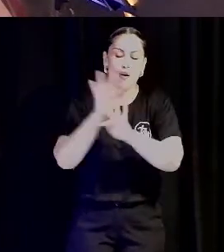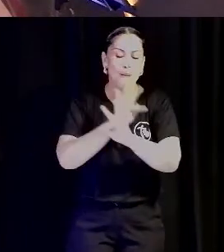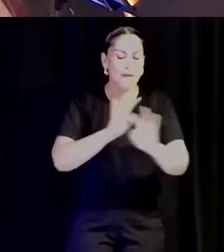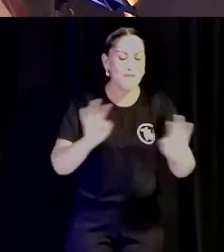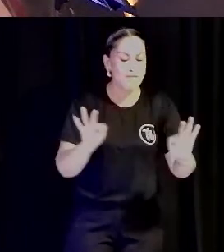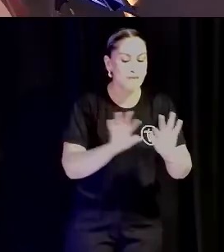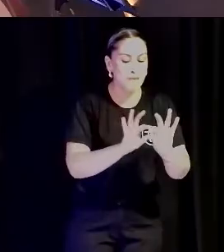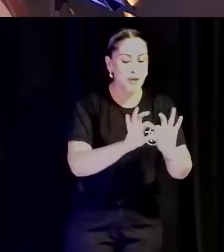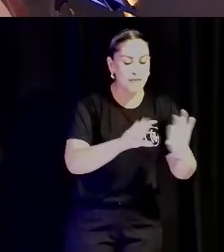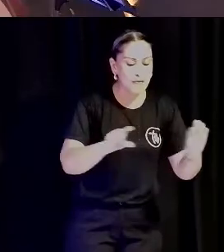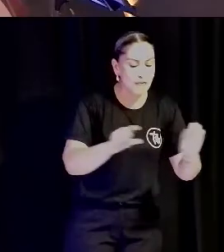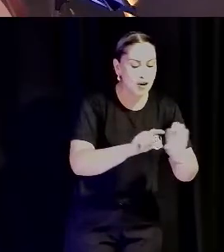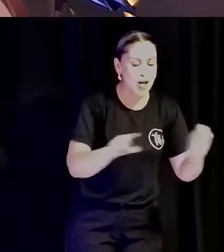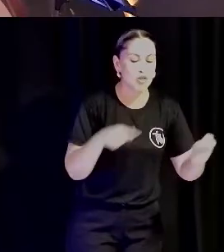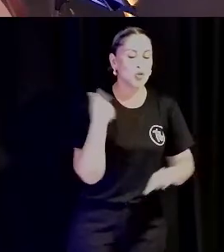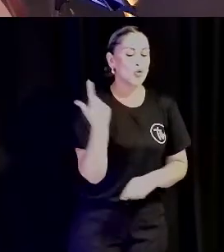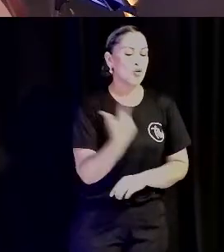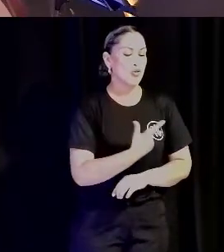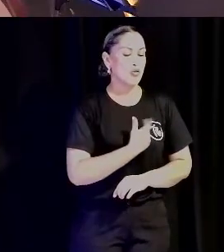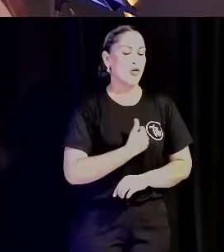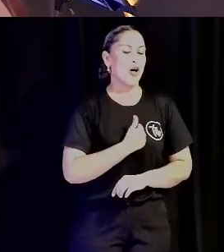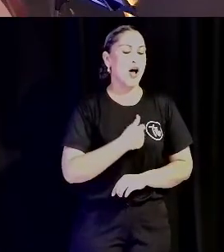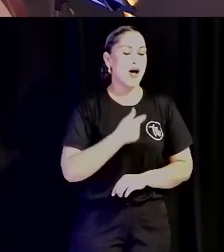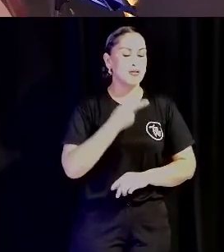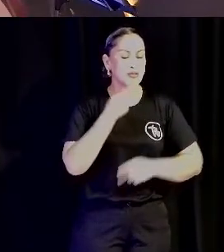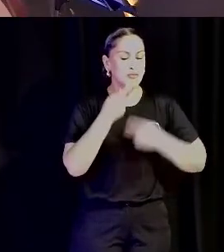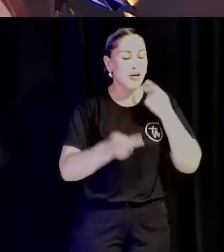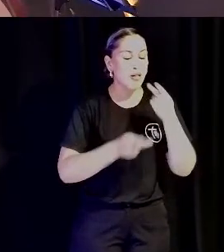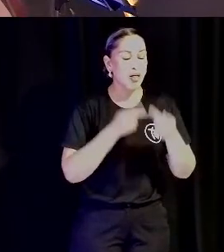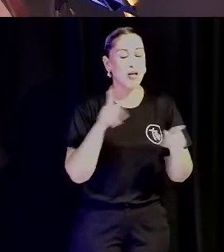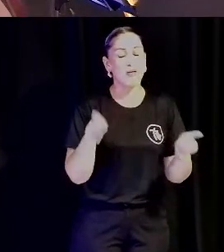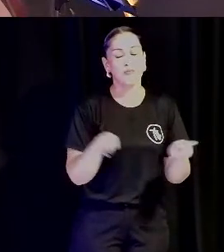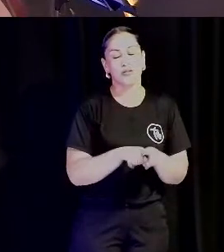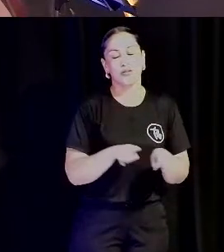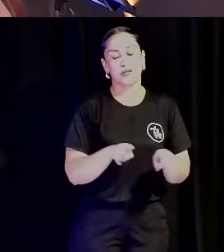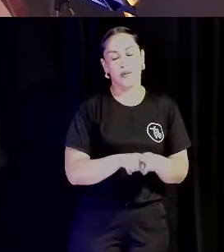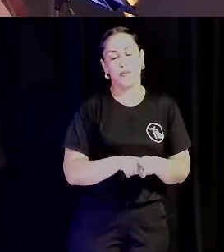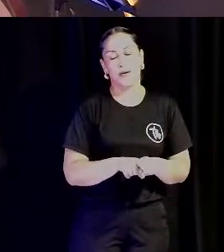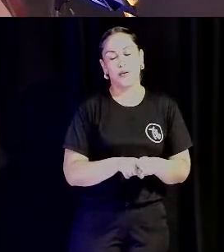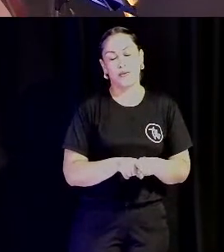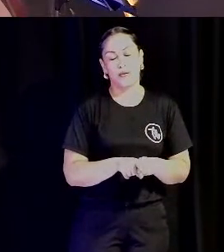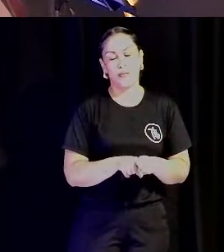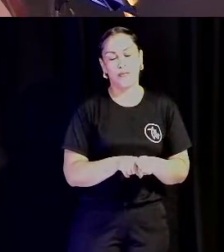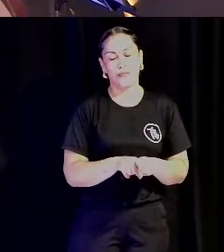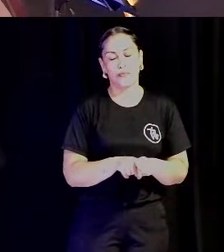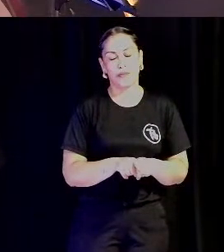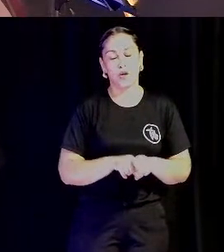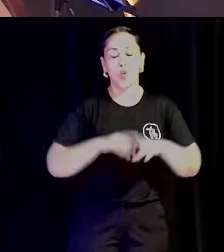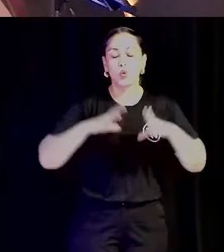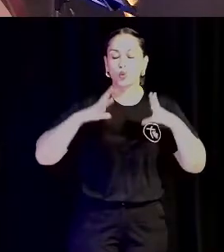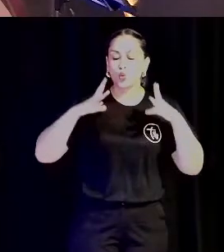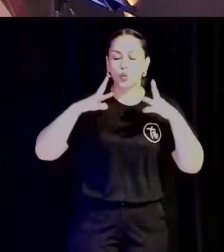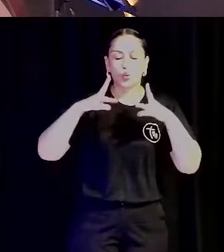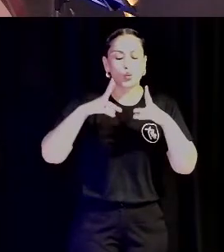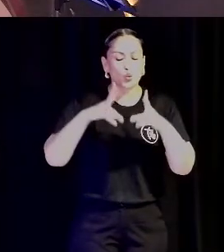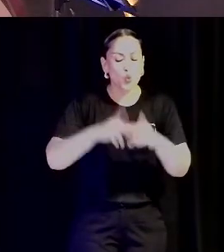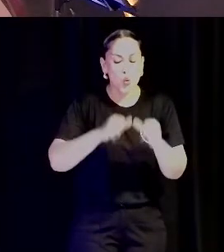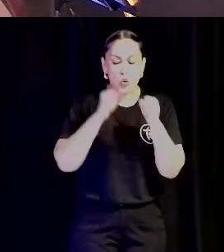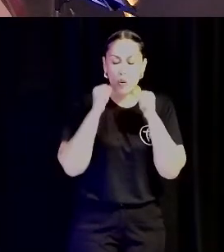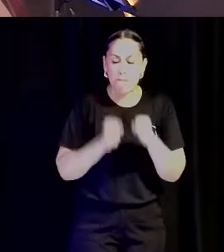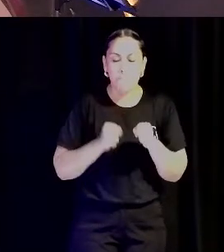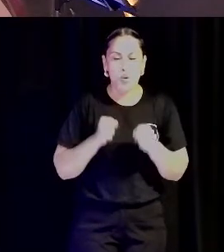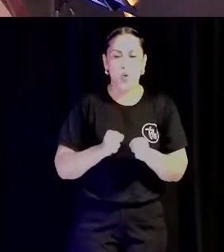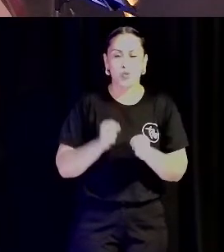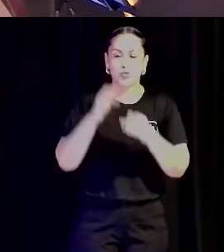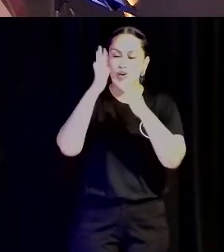nós repetimos em altissonante voz: tudo posso naquele que me fortalece.